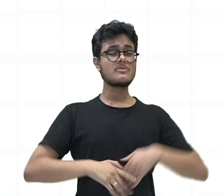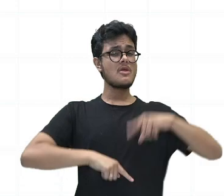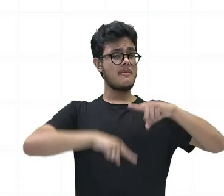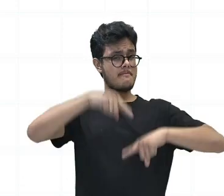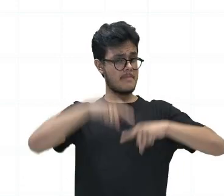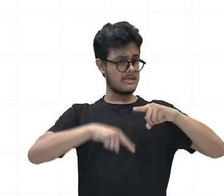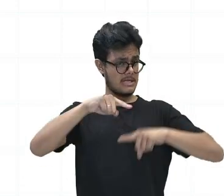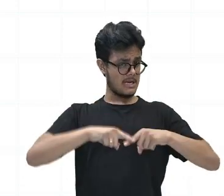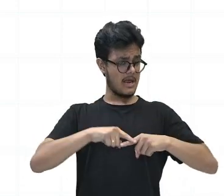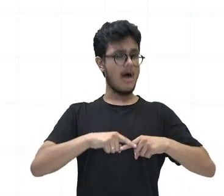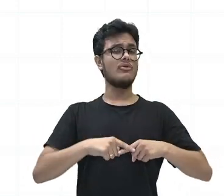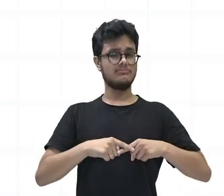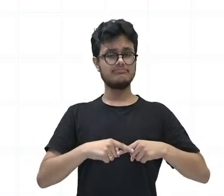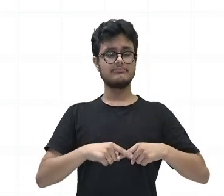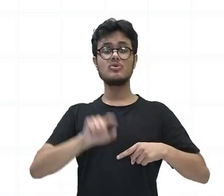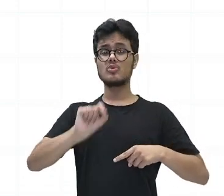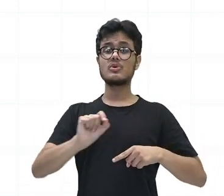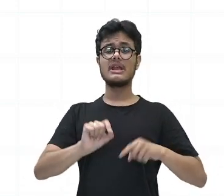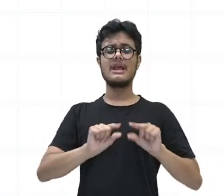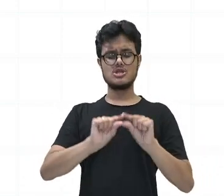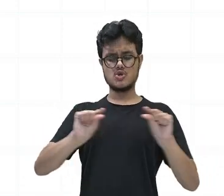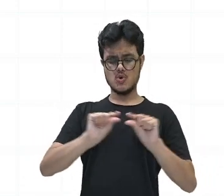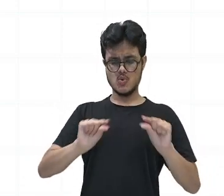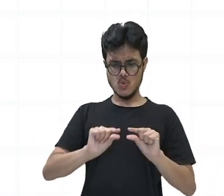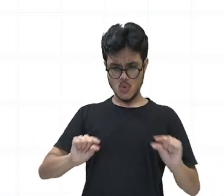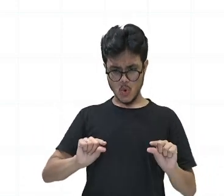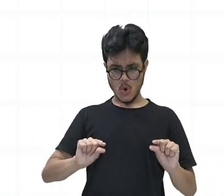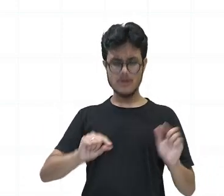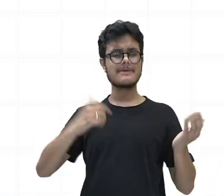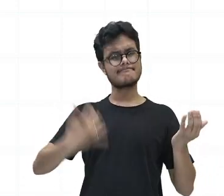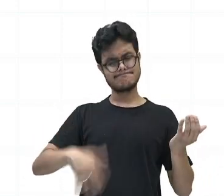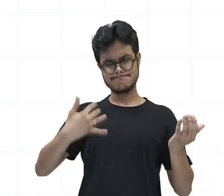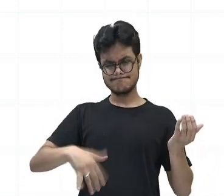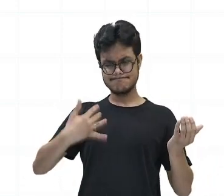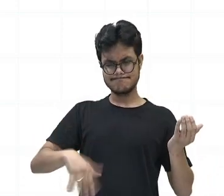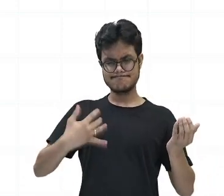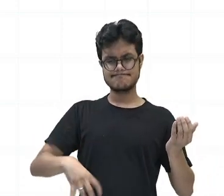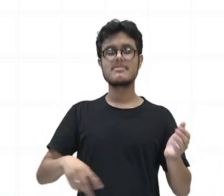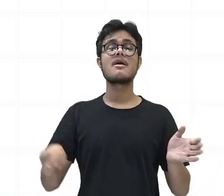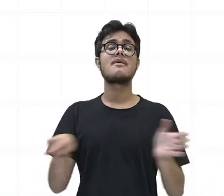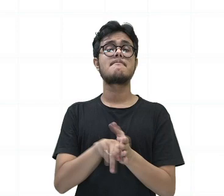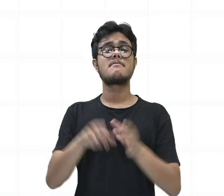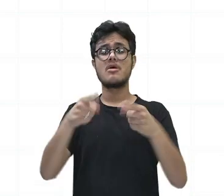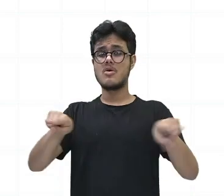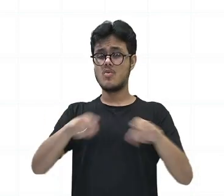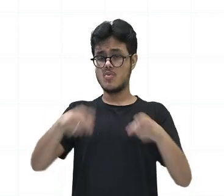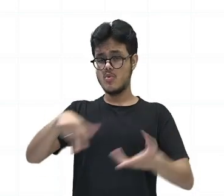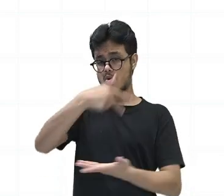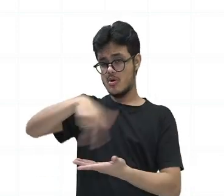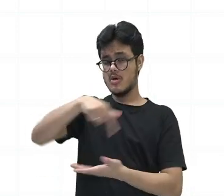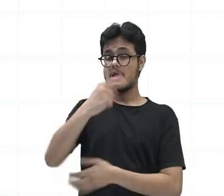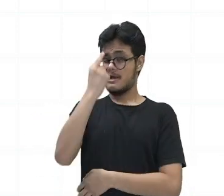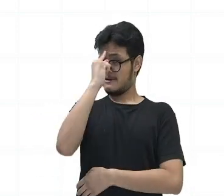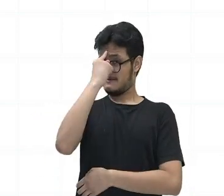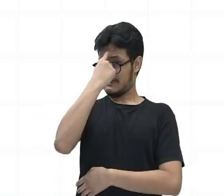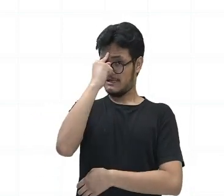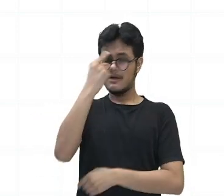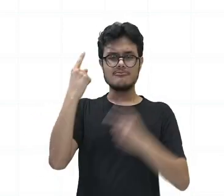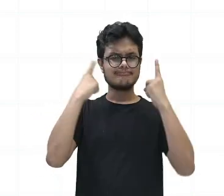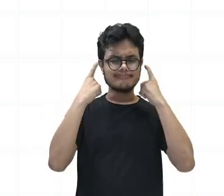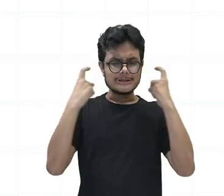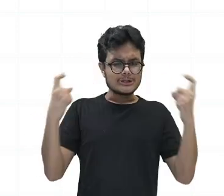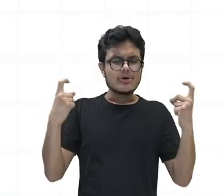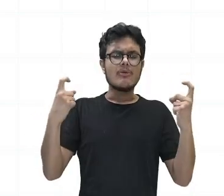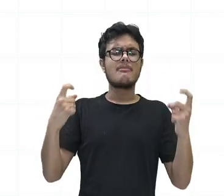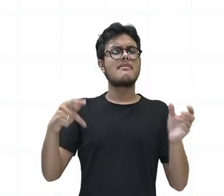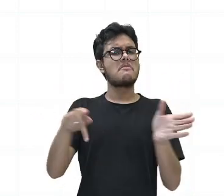sitar. Um instrumento de cordas, então logo ele é um cordofone, não é verdade? Usado na música clássica